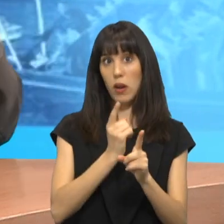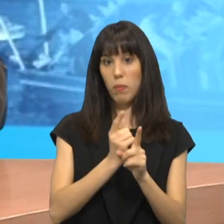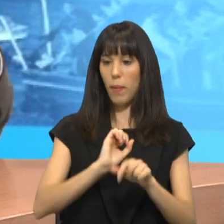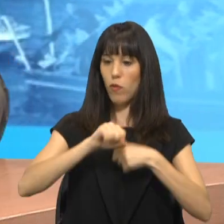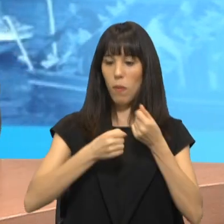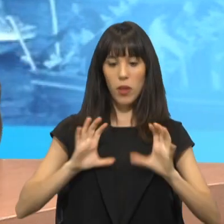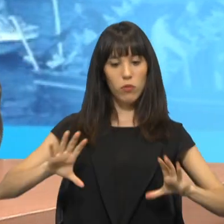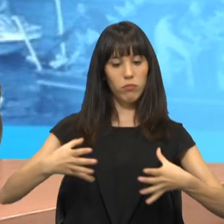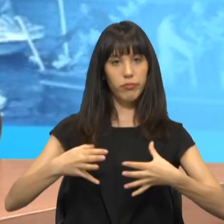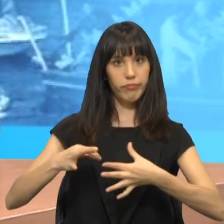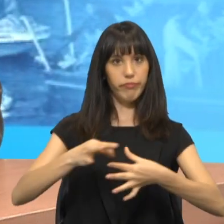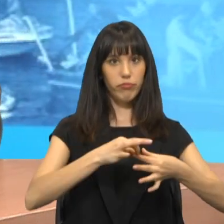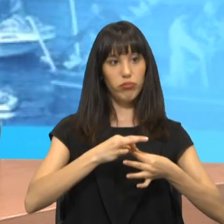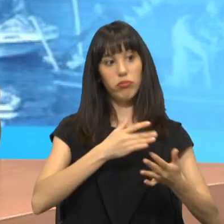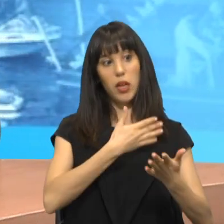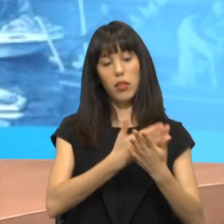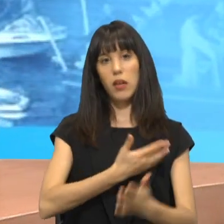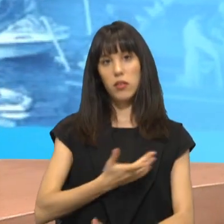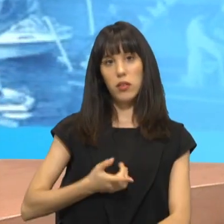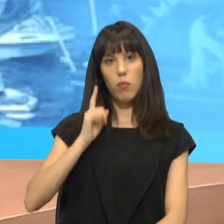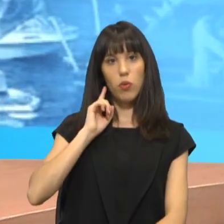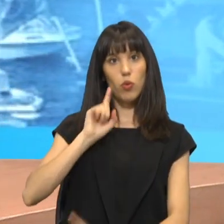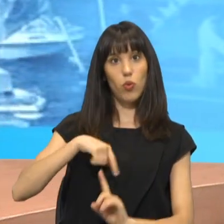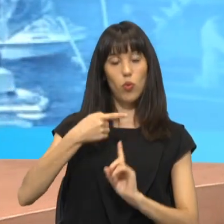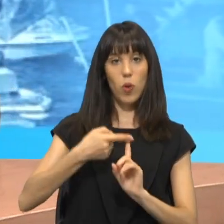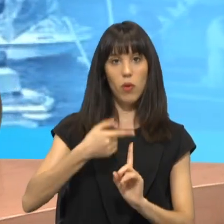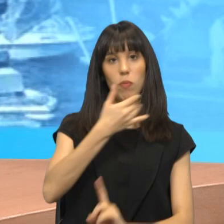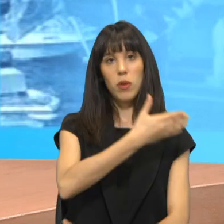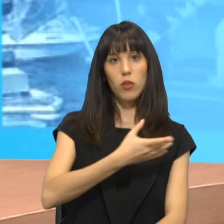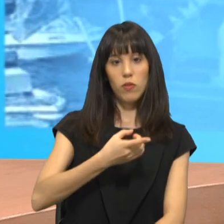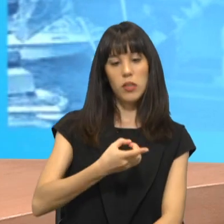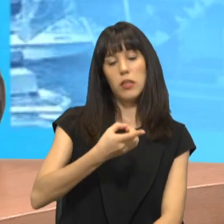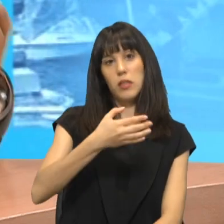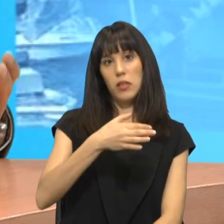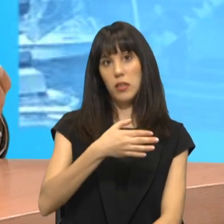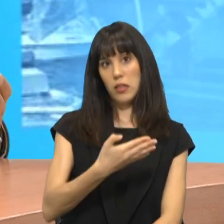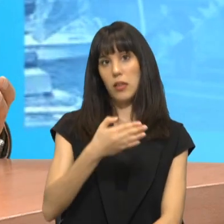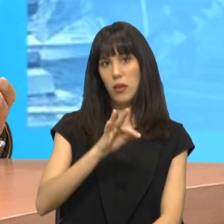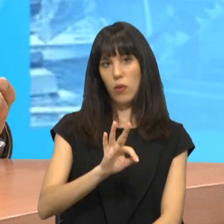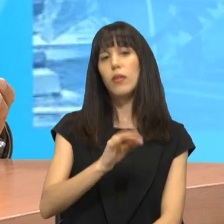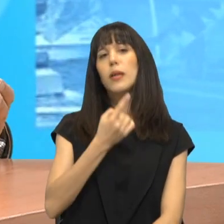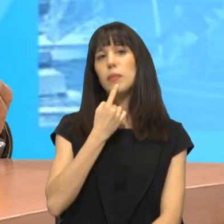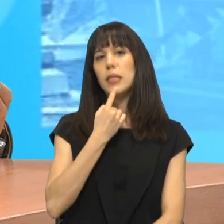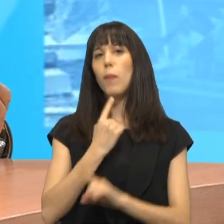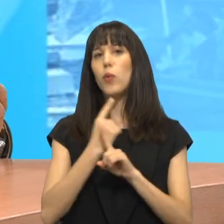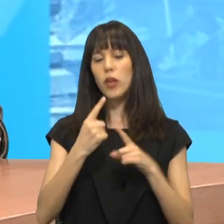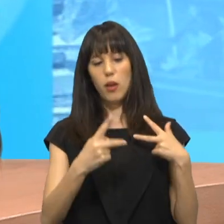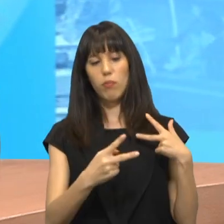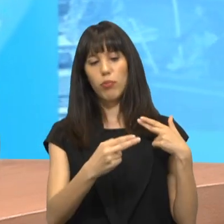orgânico total até dezembro de 1974. E percebe-se o porquê